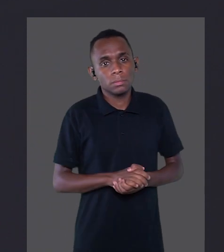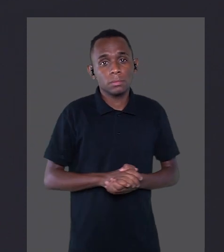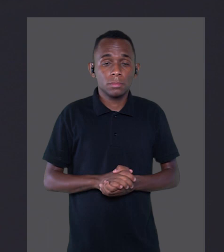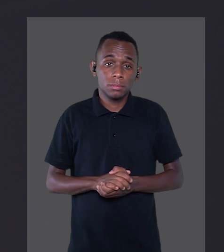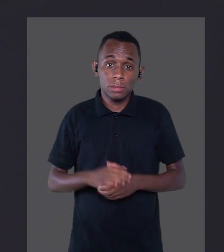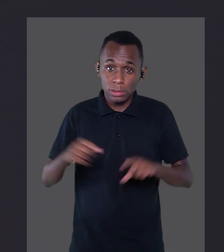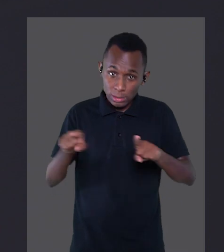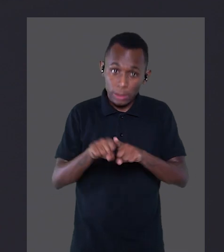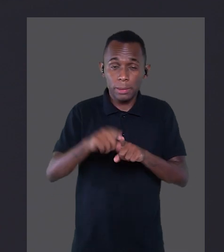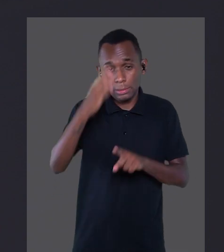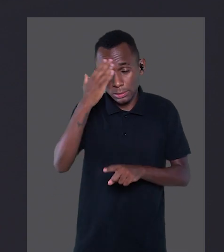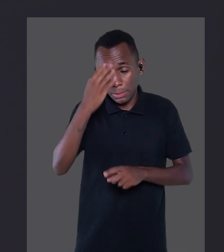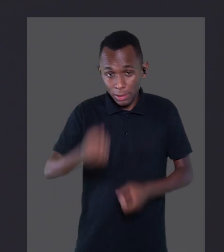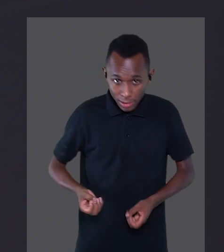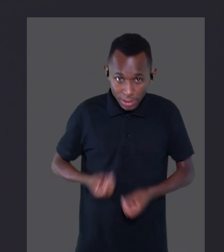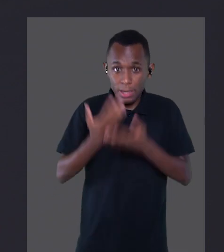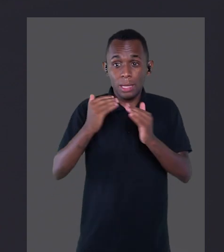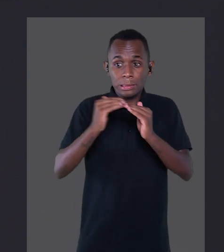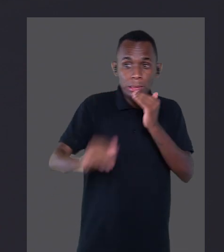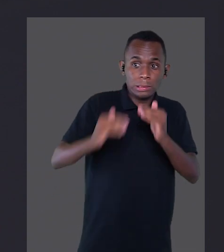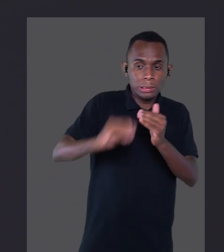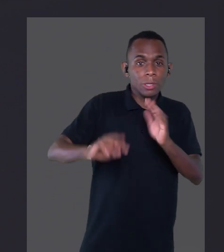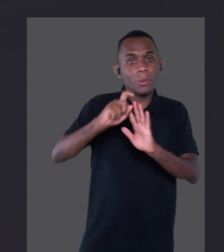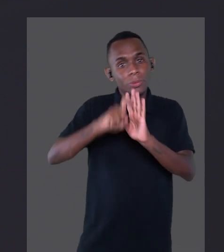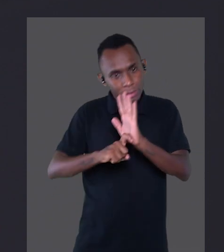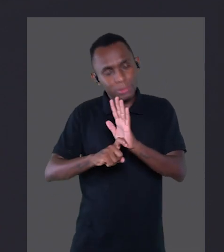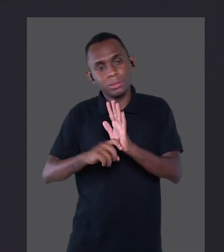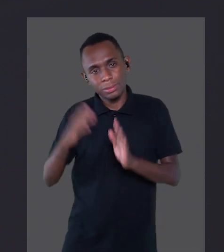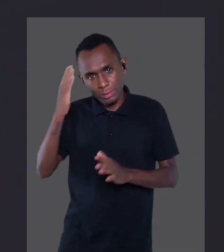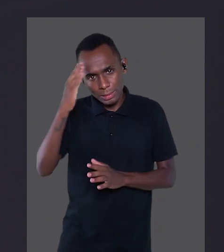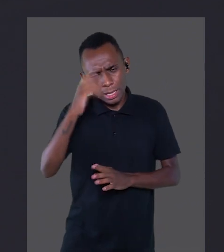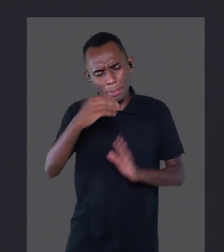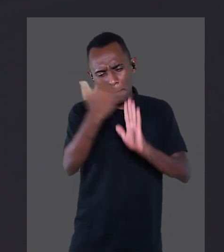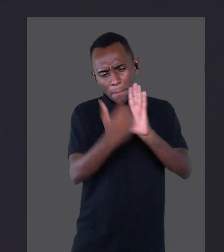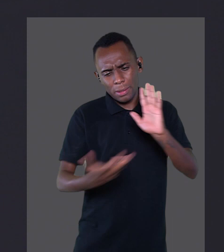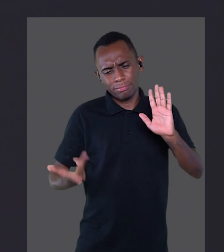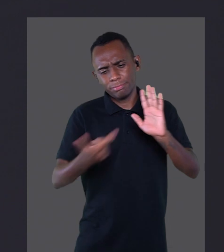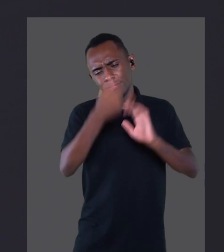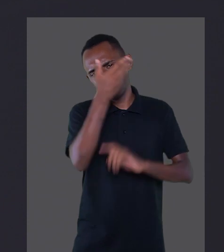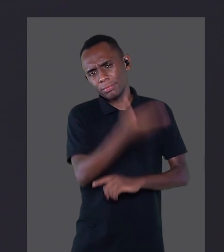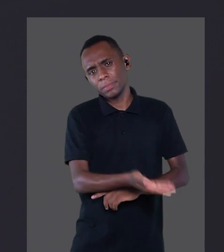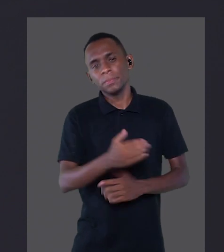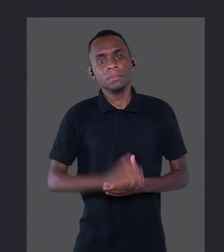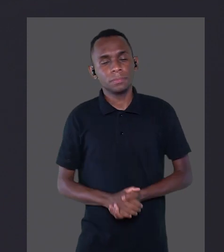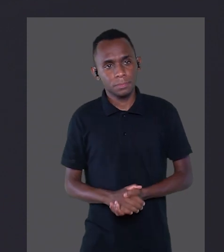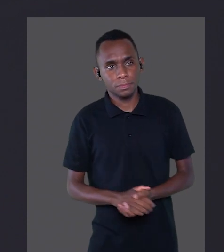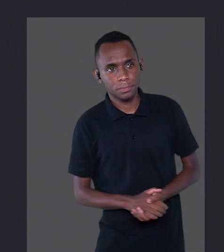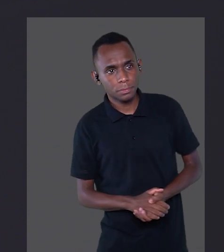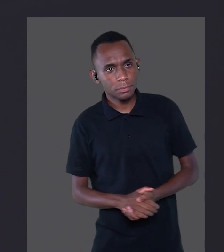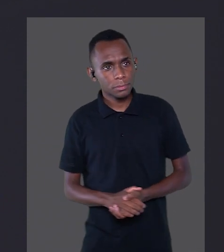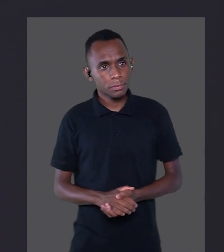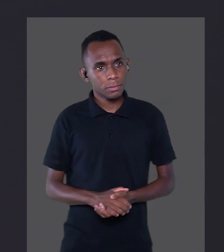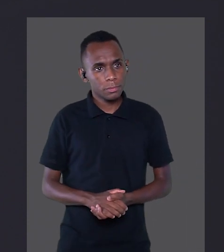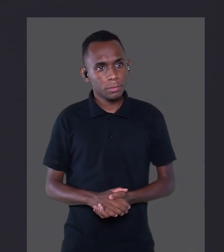Embora também saiba criar os seus atritos com as palavras e tal, enfim, o repertório dele é muito mais amplo, né? Eu